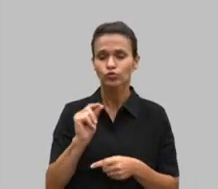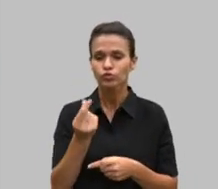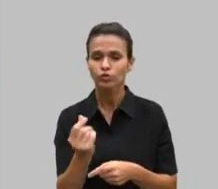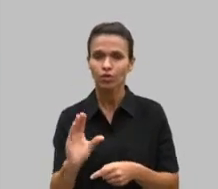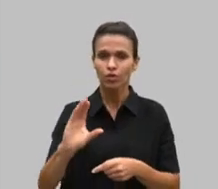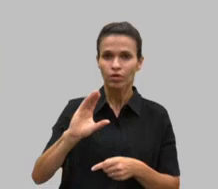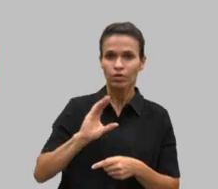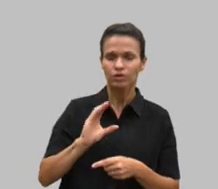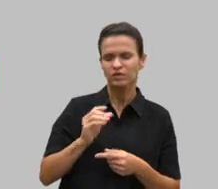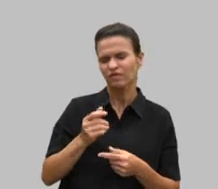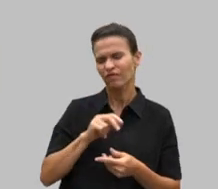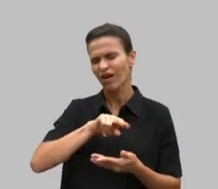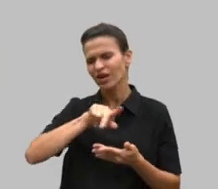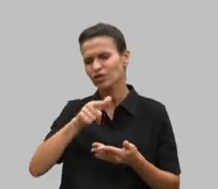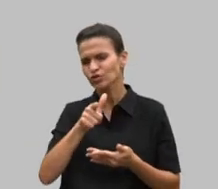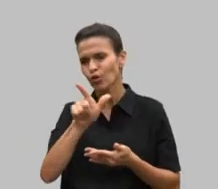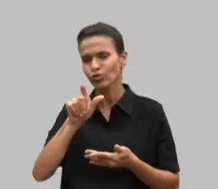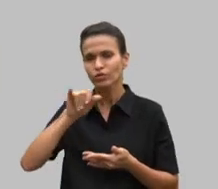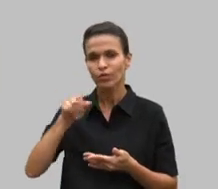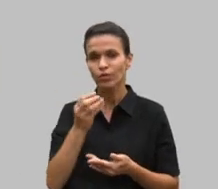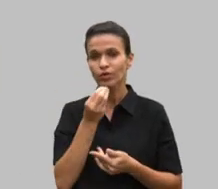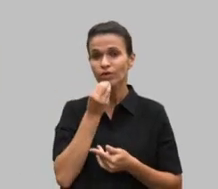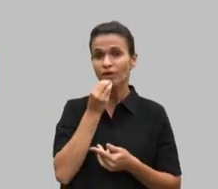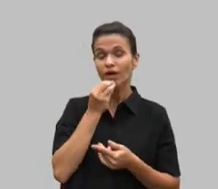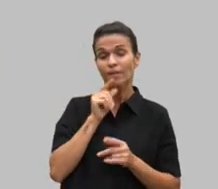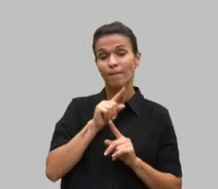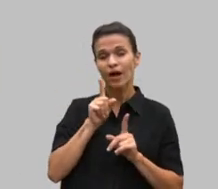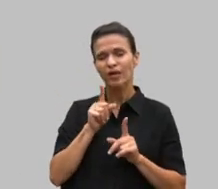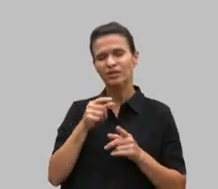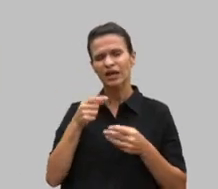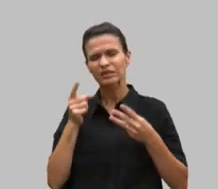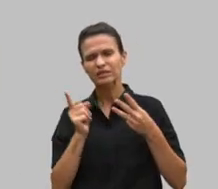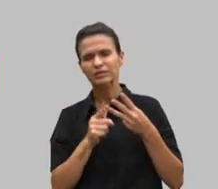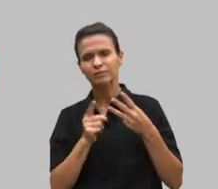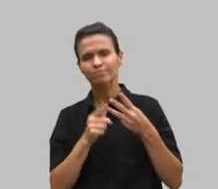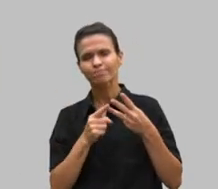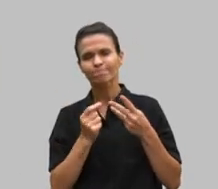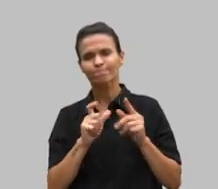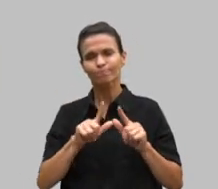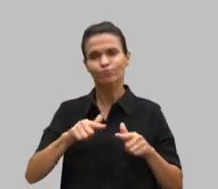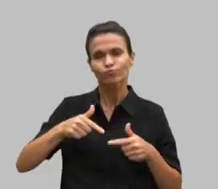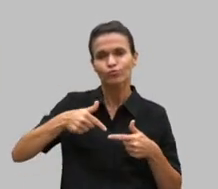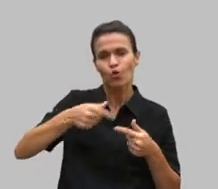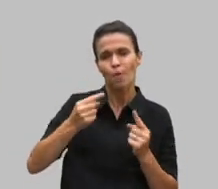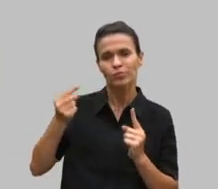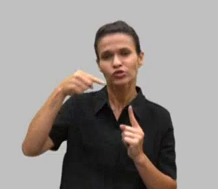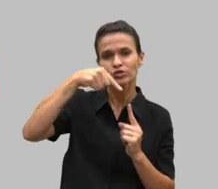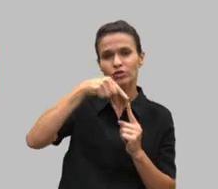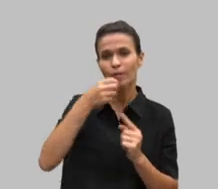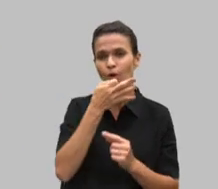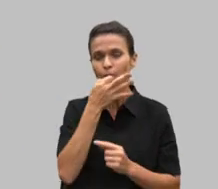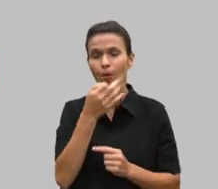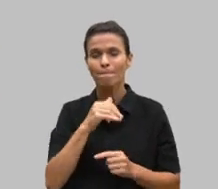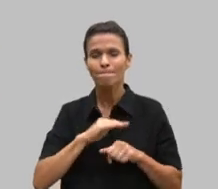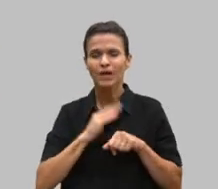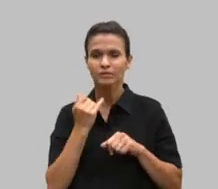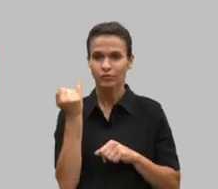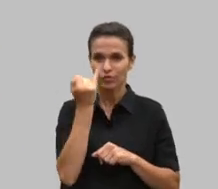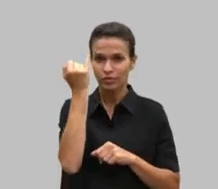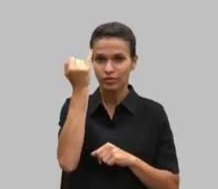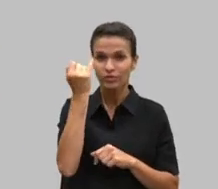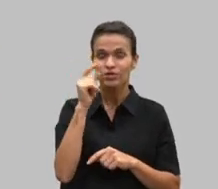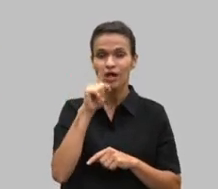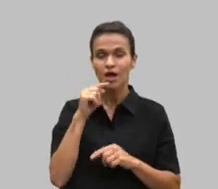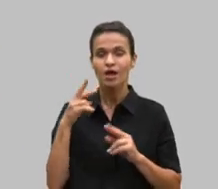outras oportunidades mas talvez a terceira função ou missão na minha opinião mais importante que é